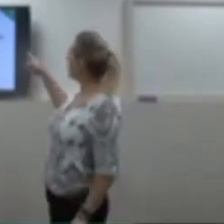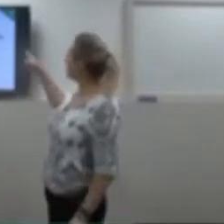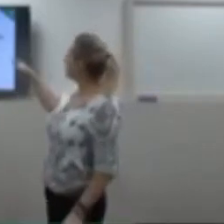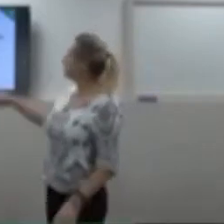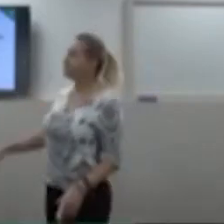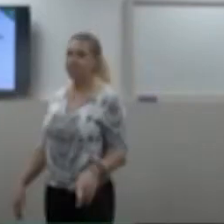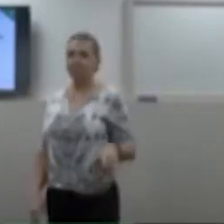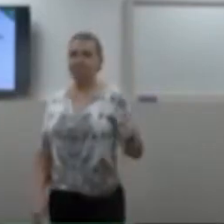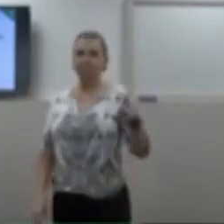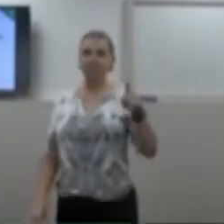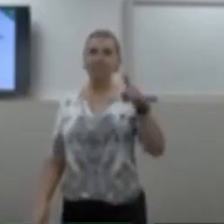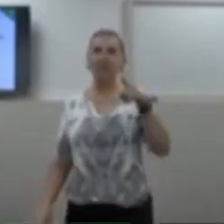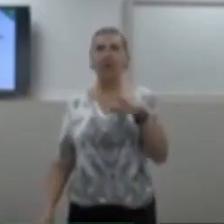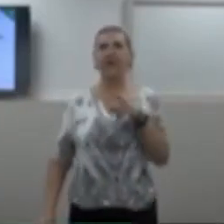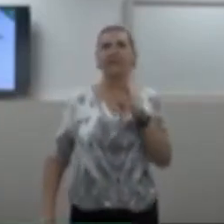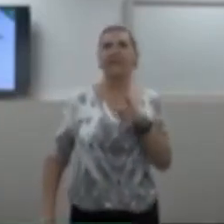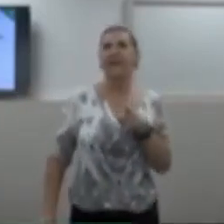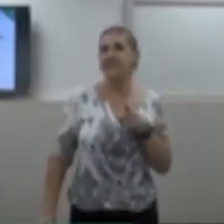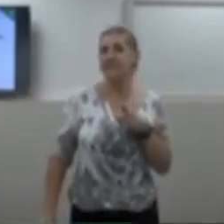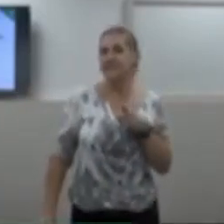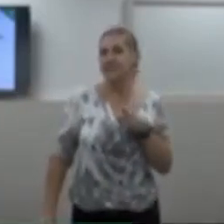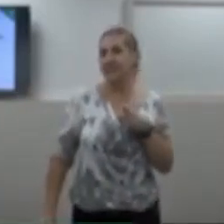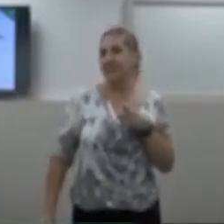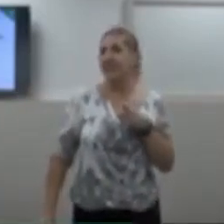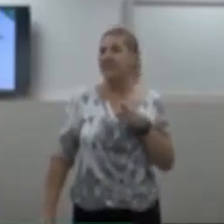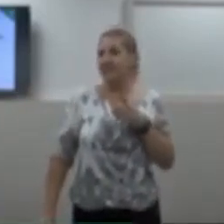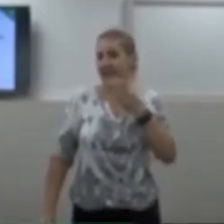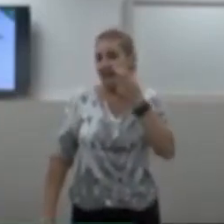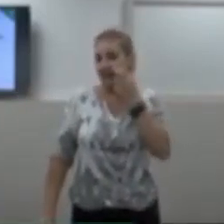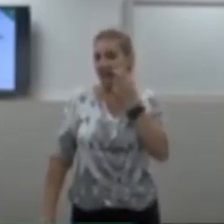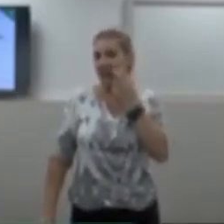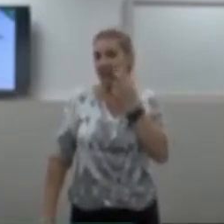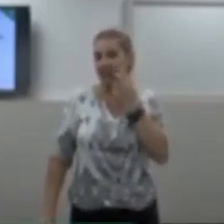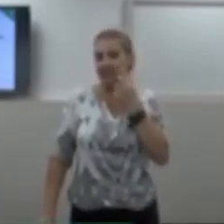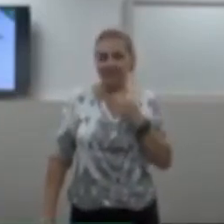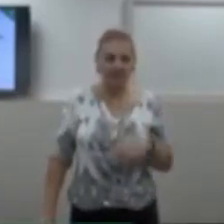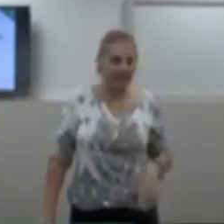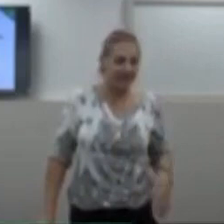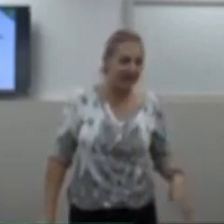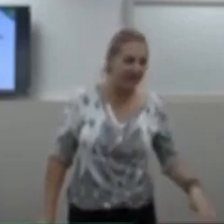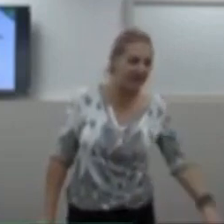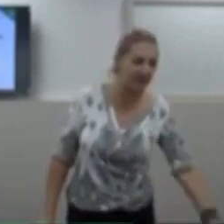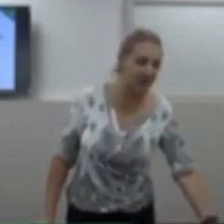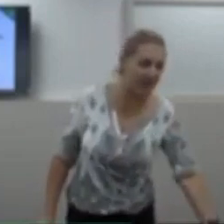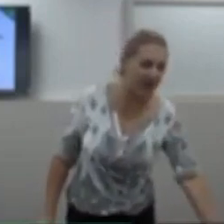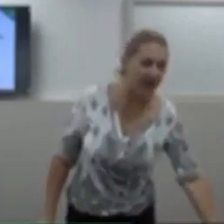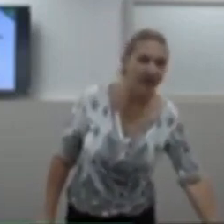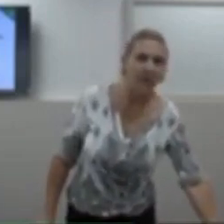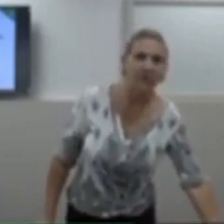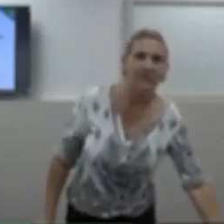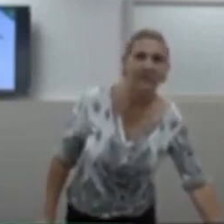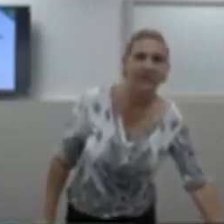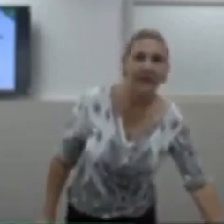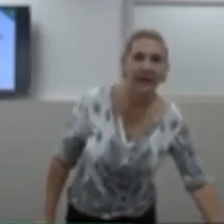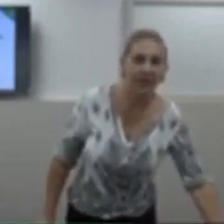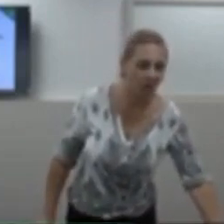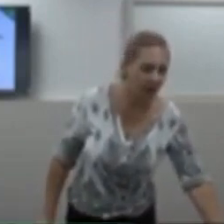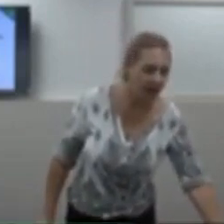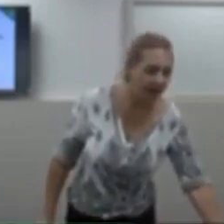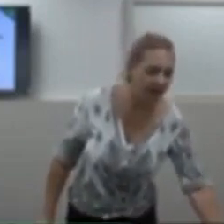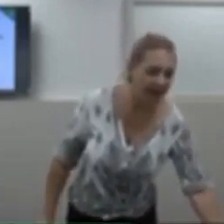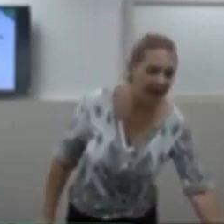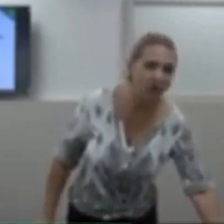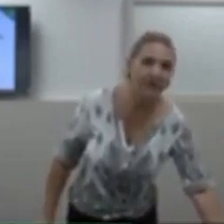E aí nós temos hora das tarefinhas. E você vai fazer o quê? Você vai